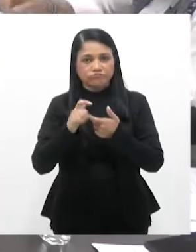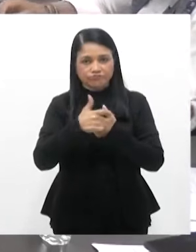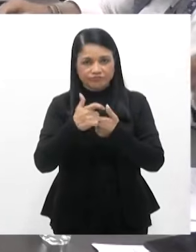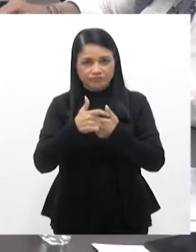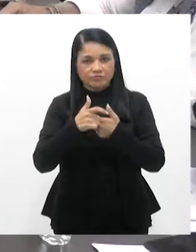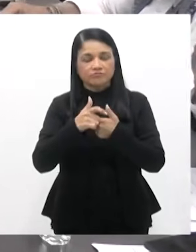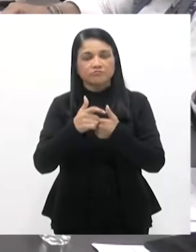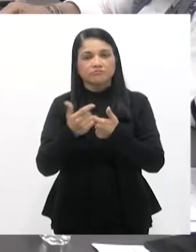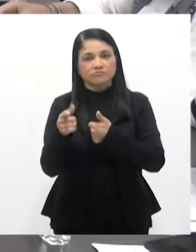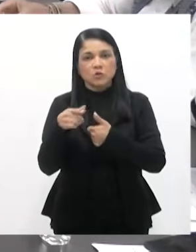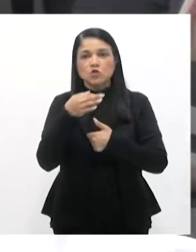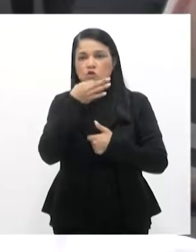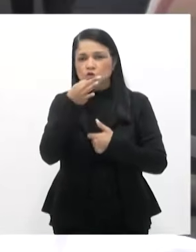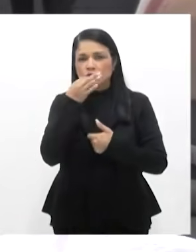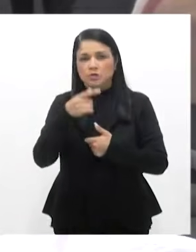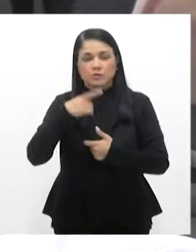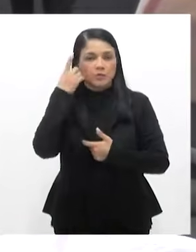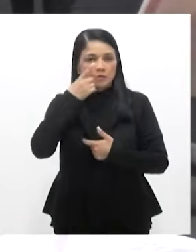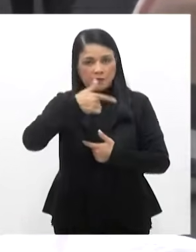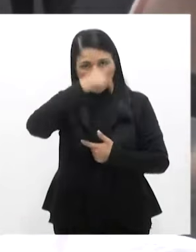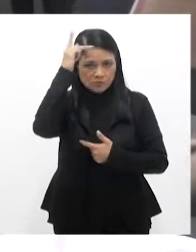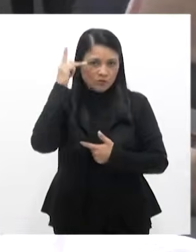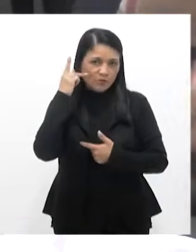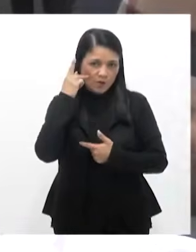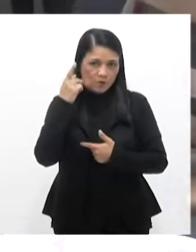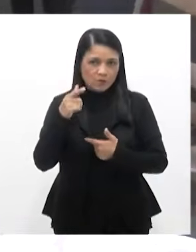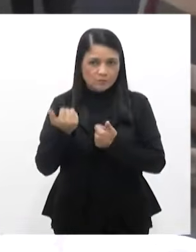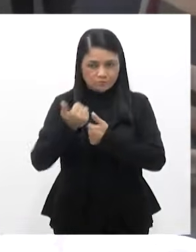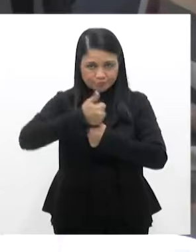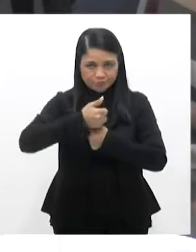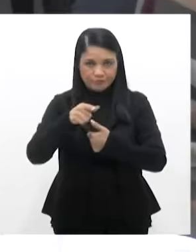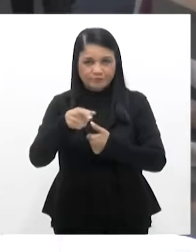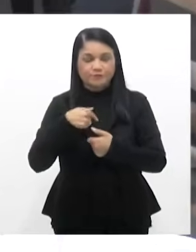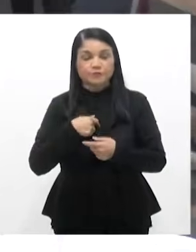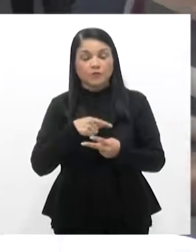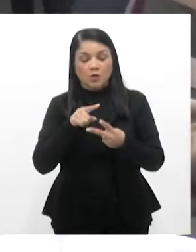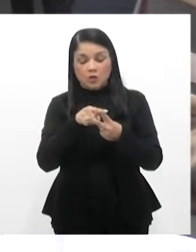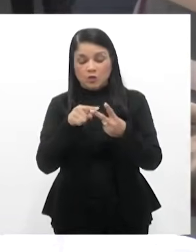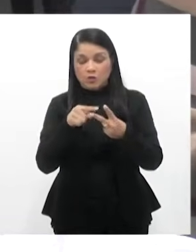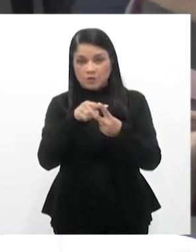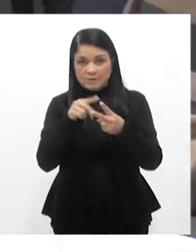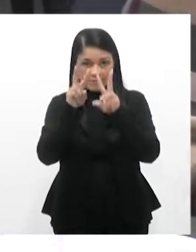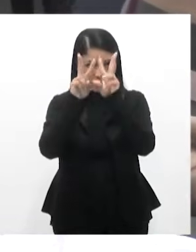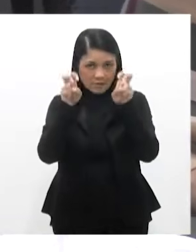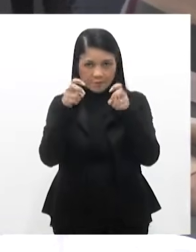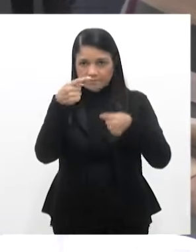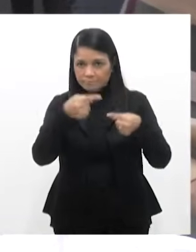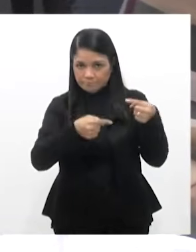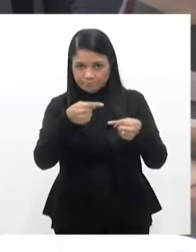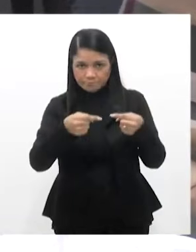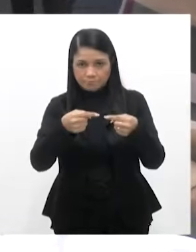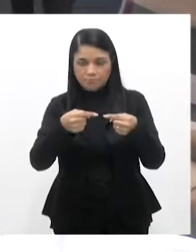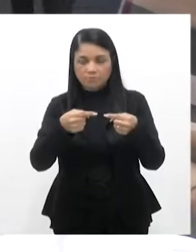pelo deputado Luiz Paulo. Então, vou discutir agora os dois temas que eu considero